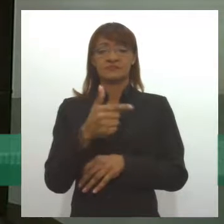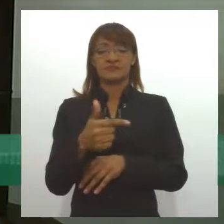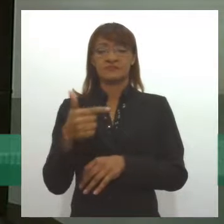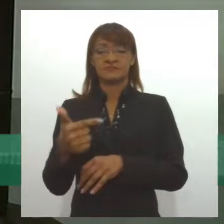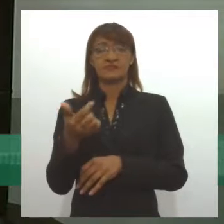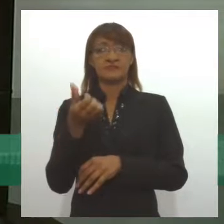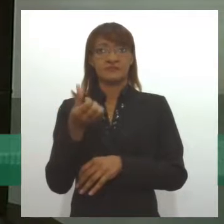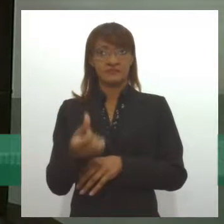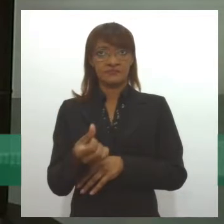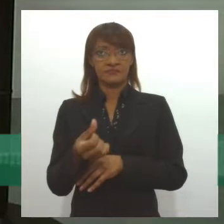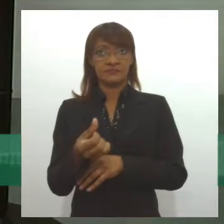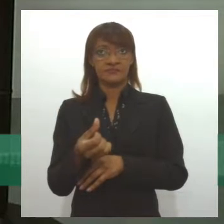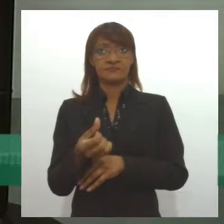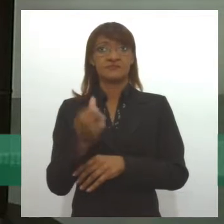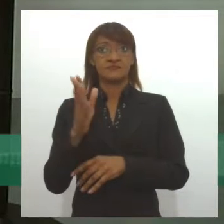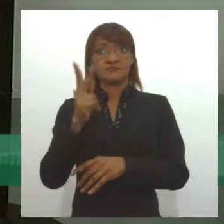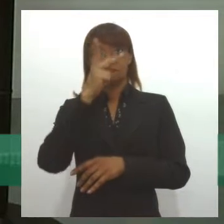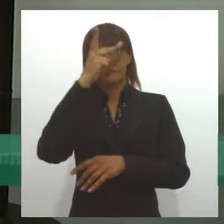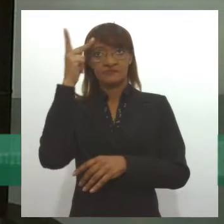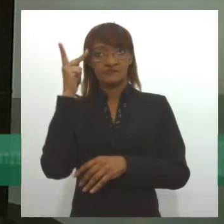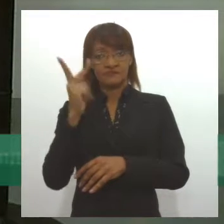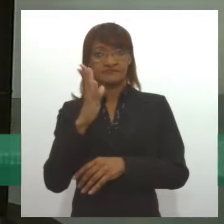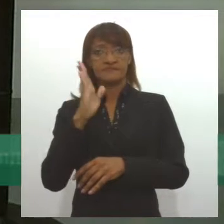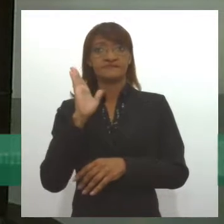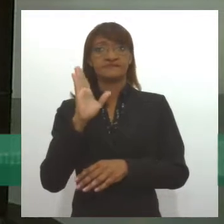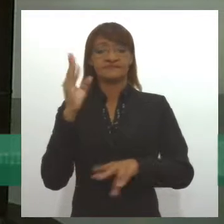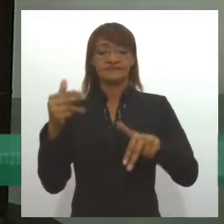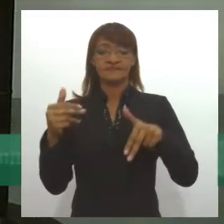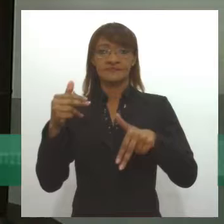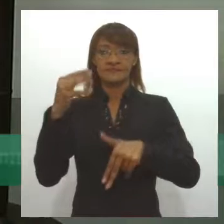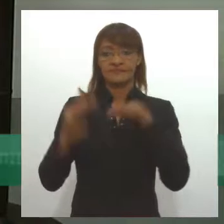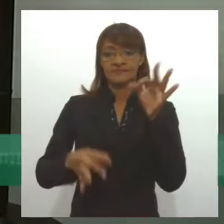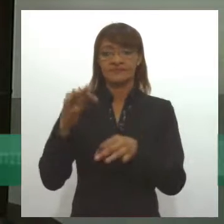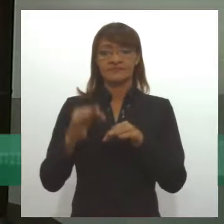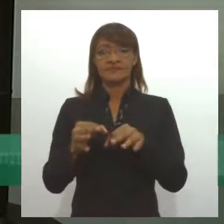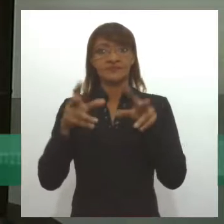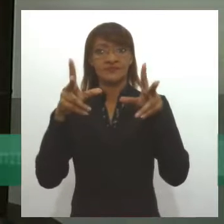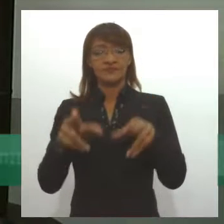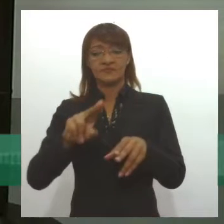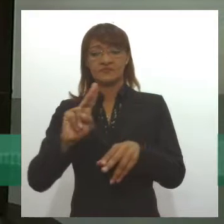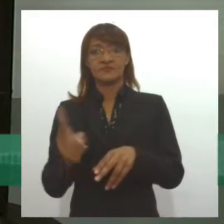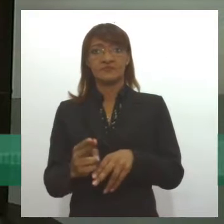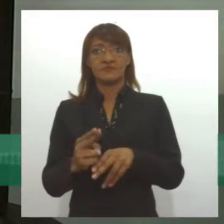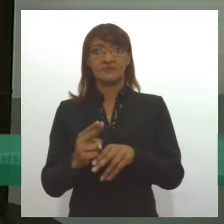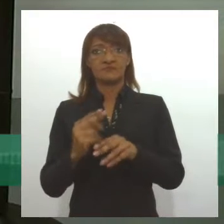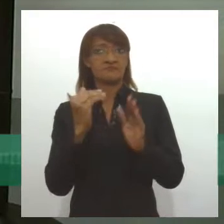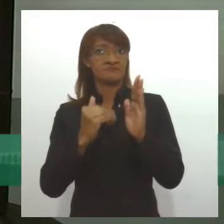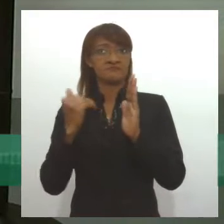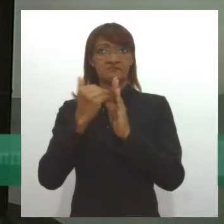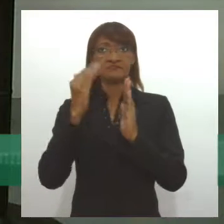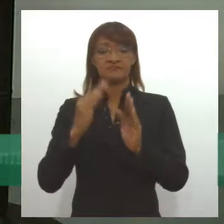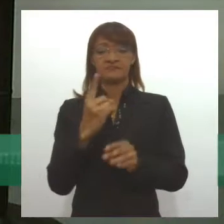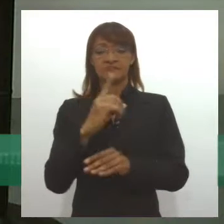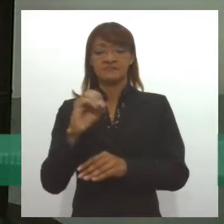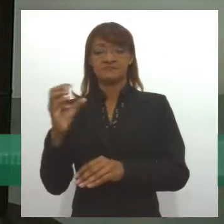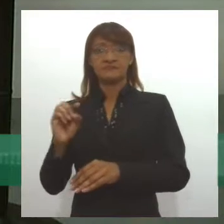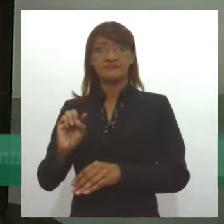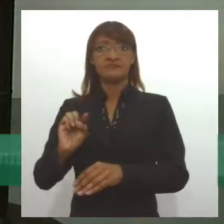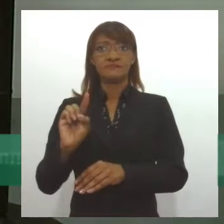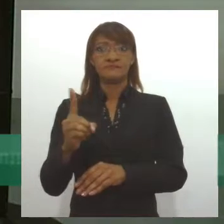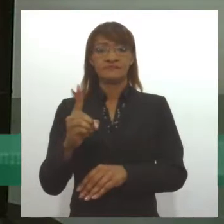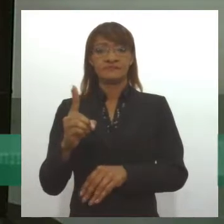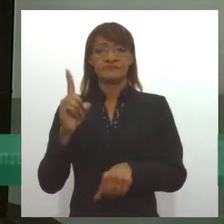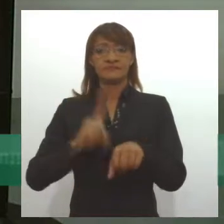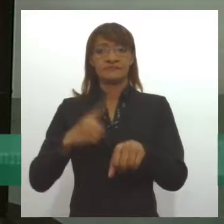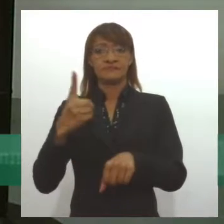8.226 magistrados receberam remuneração igual ou superior a R$ 100 mil por mês, pelo menos uma vez